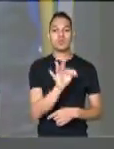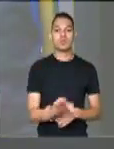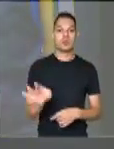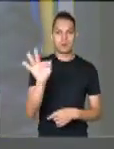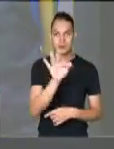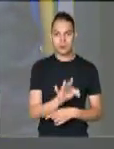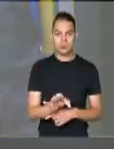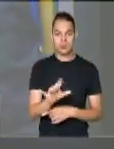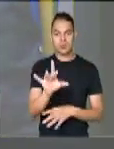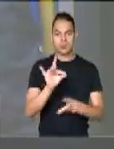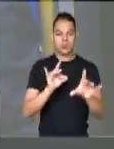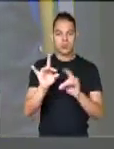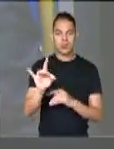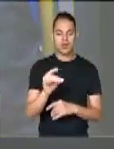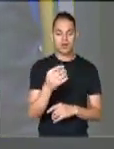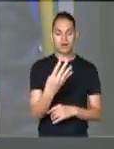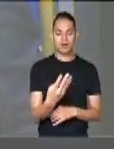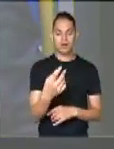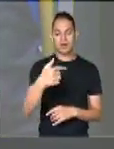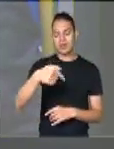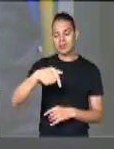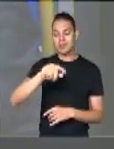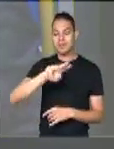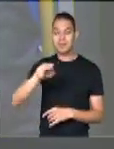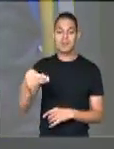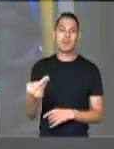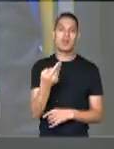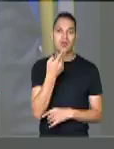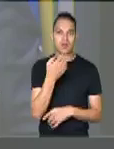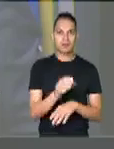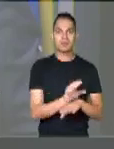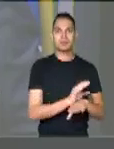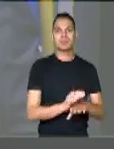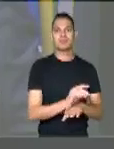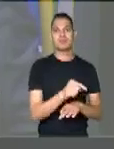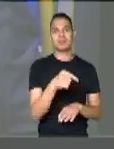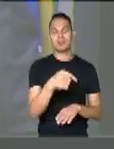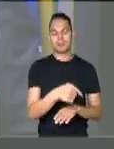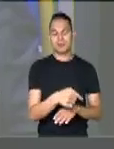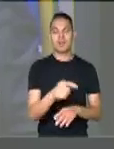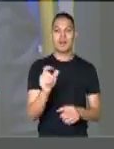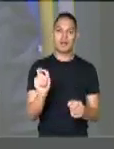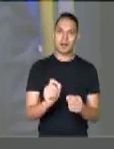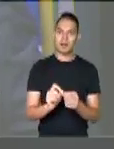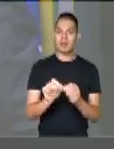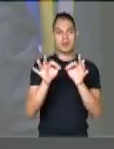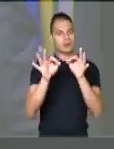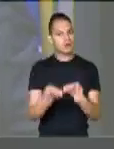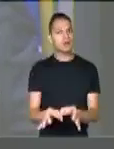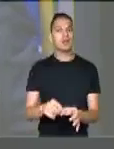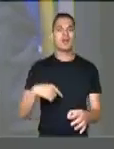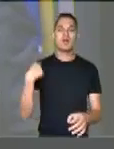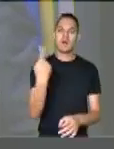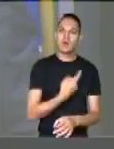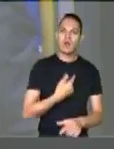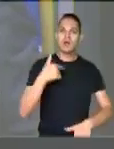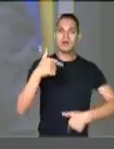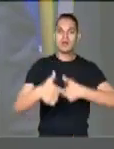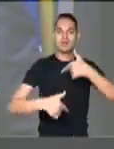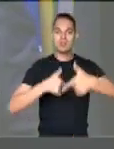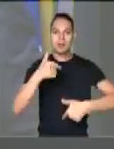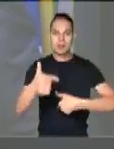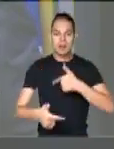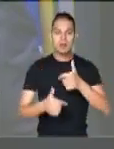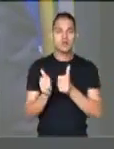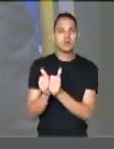como designar 47 milhões para essa construção. E isso será feito. Nós vamos trabalhar aqui,